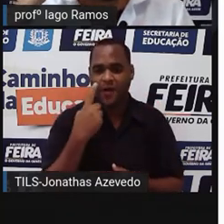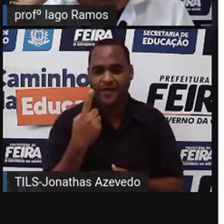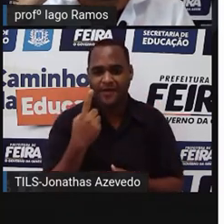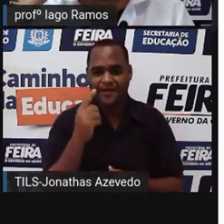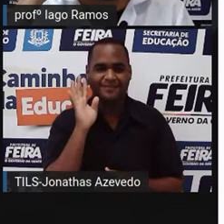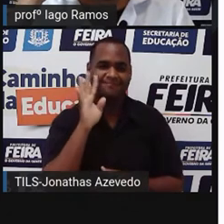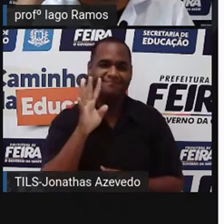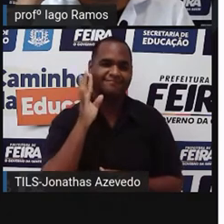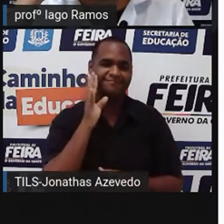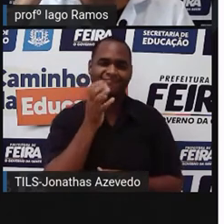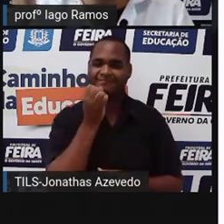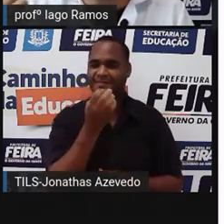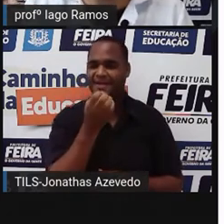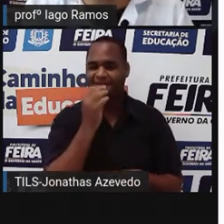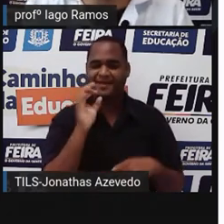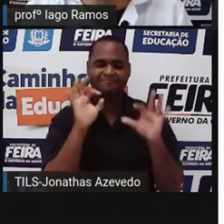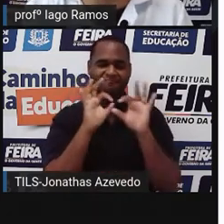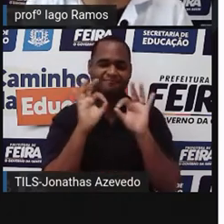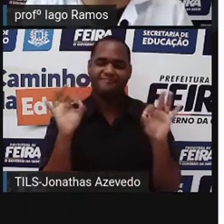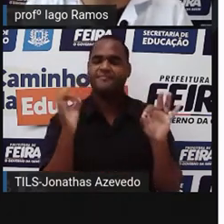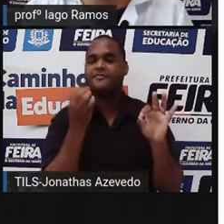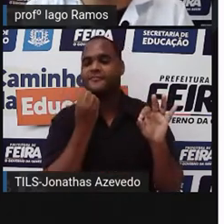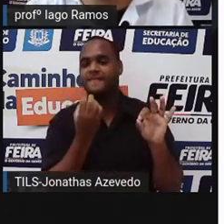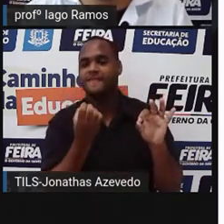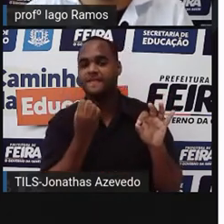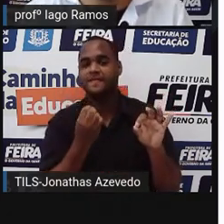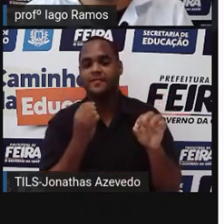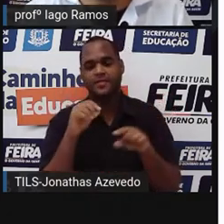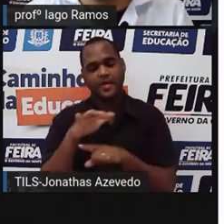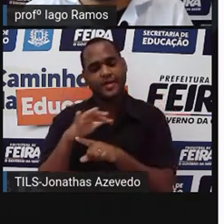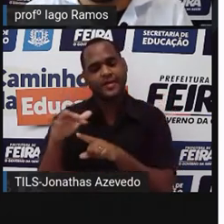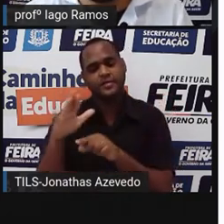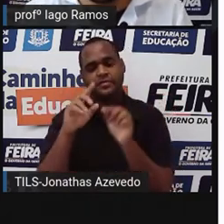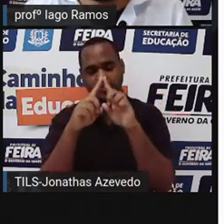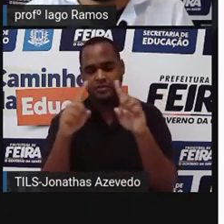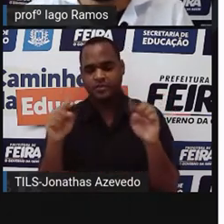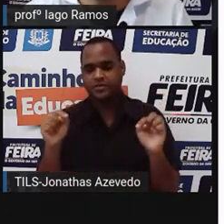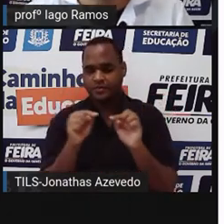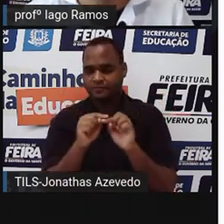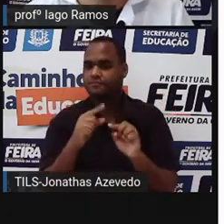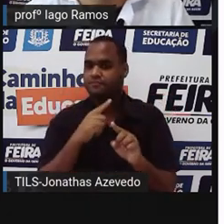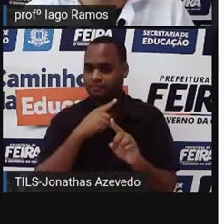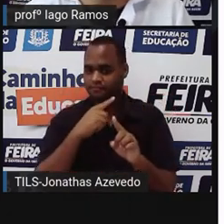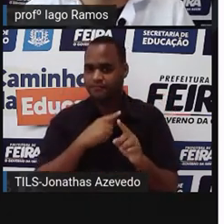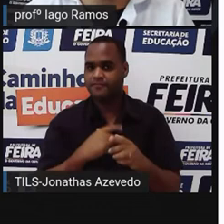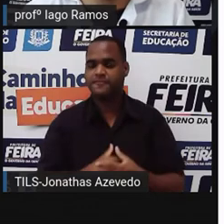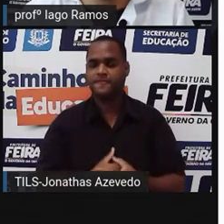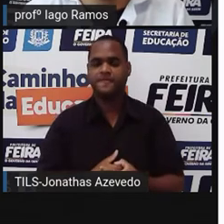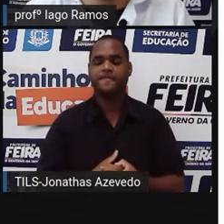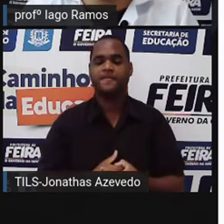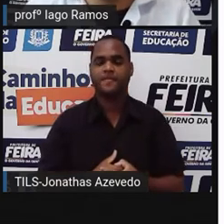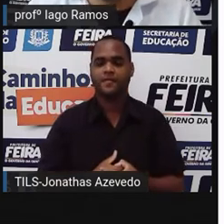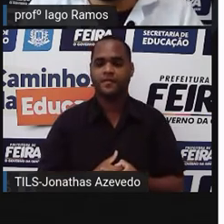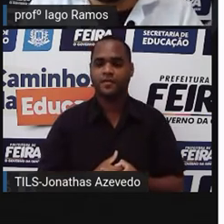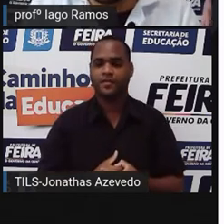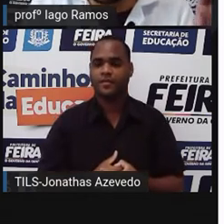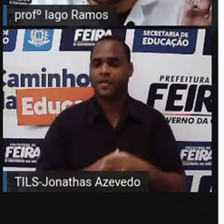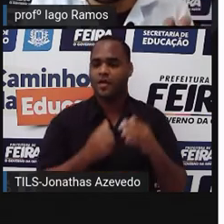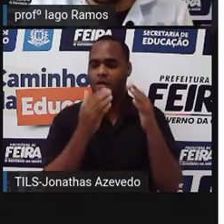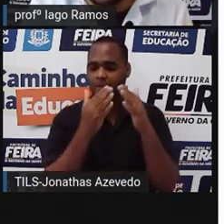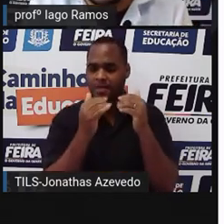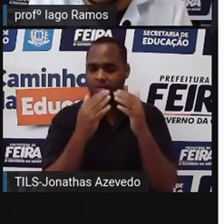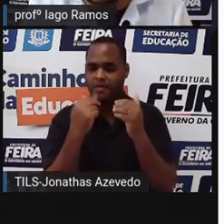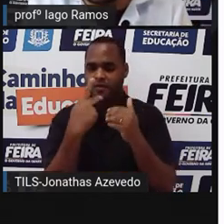legal tá acontecendo aqui, ó. Lembra daquele negócio das áreas dos quadrados, né? Que eu pedi para você